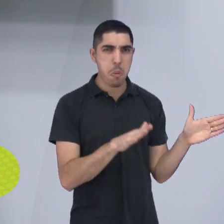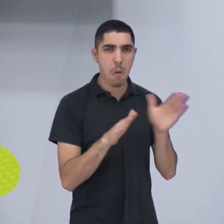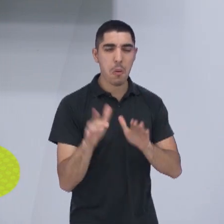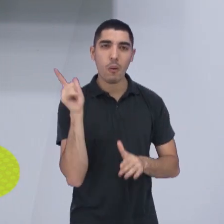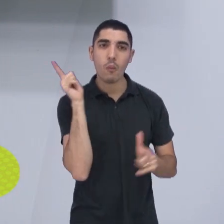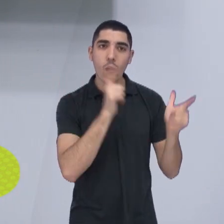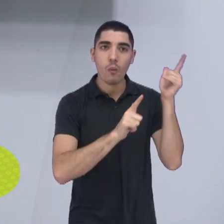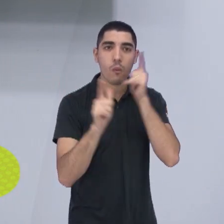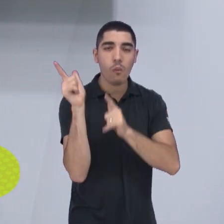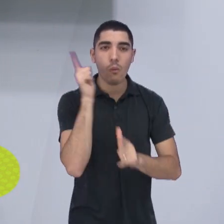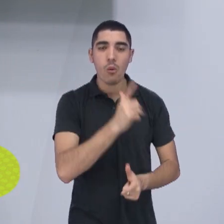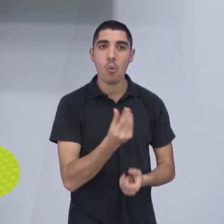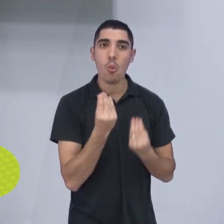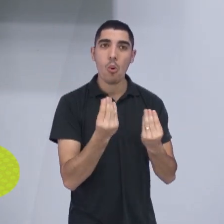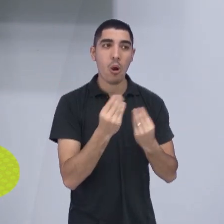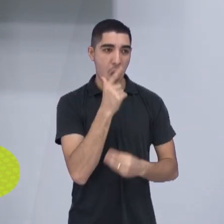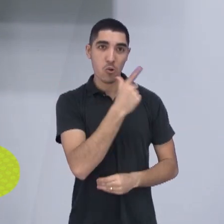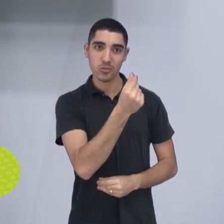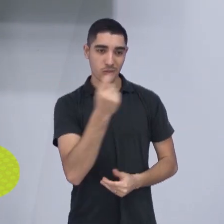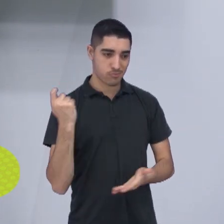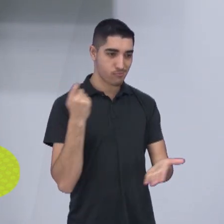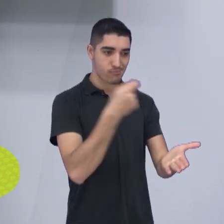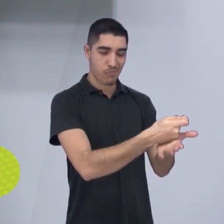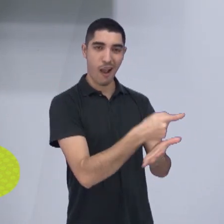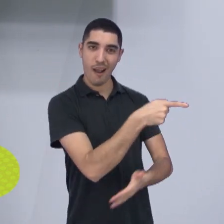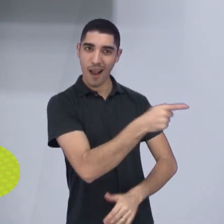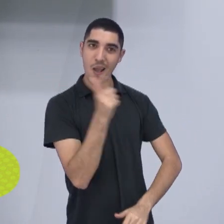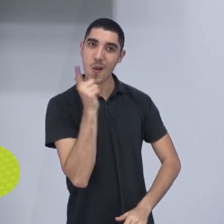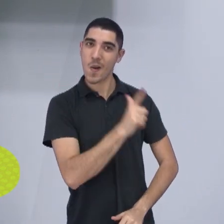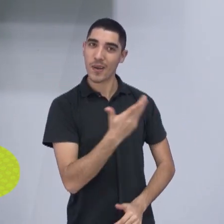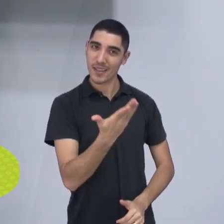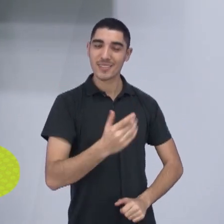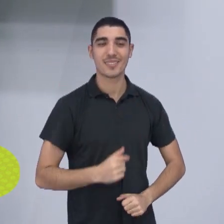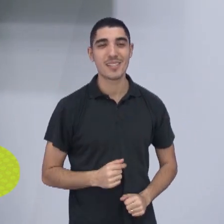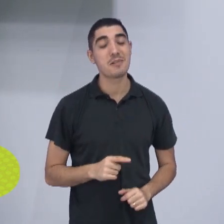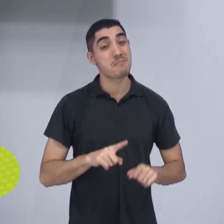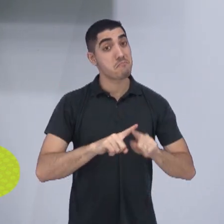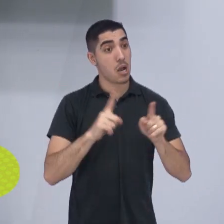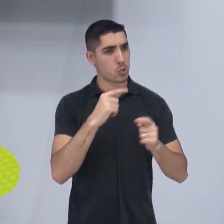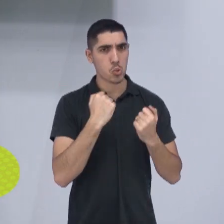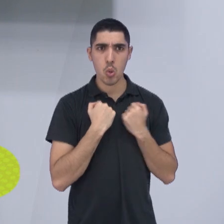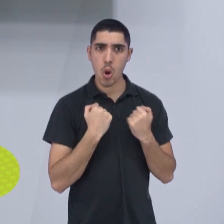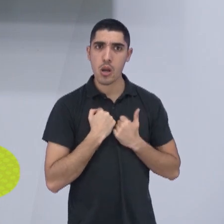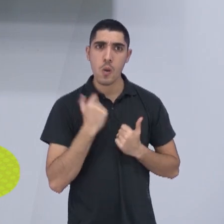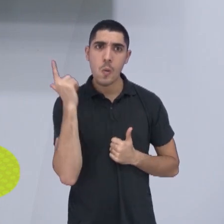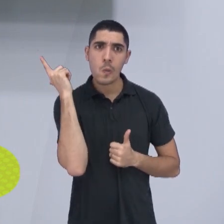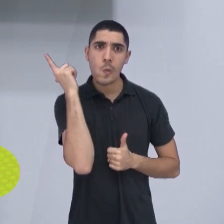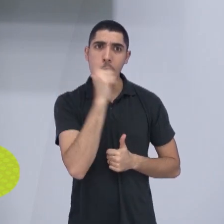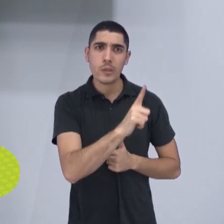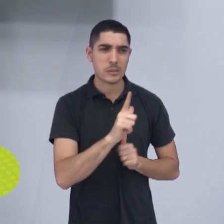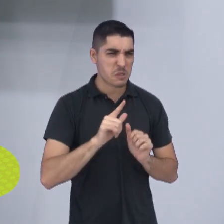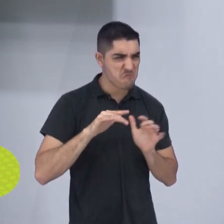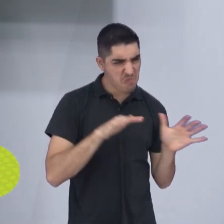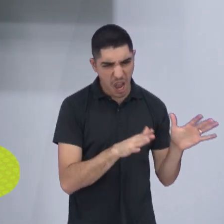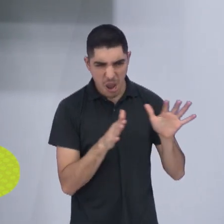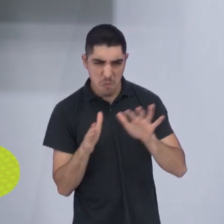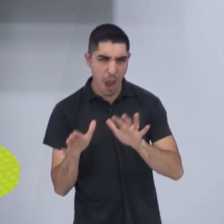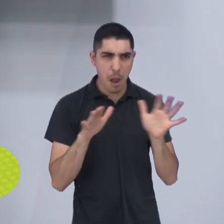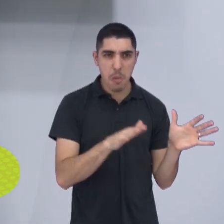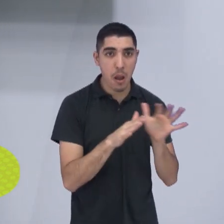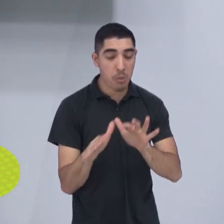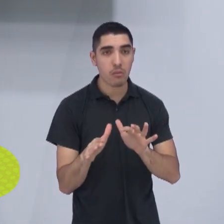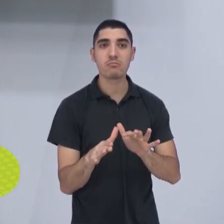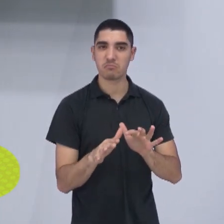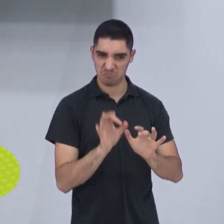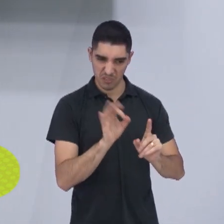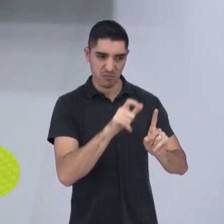moto e com a moto o que ele faz com o rádio. Mas ele foi muito bem, defendeu várias bolas difíceis. O homem do